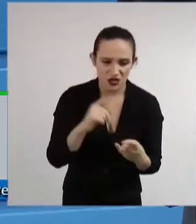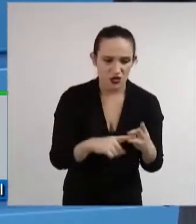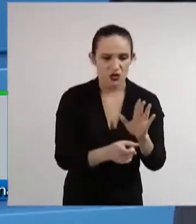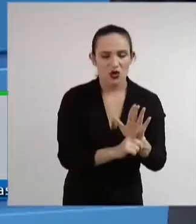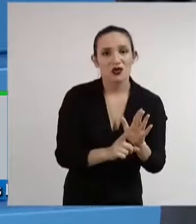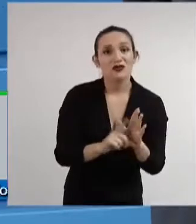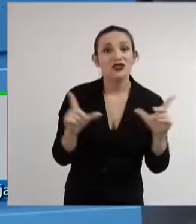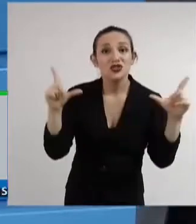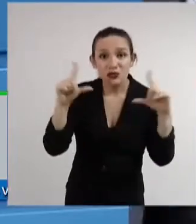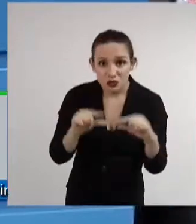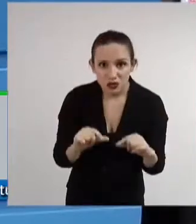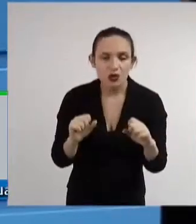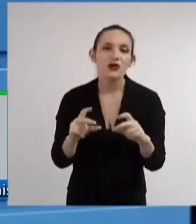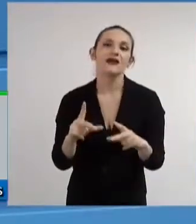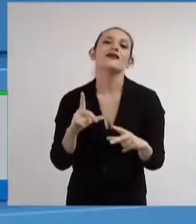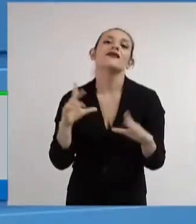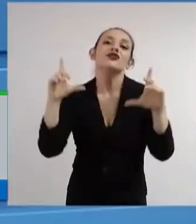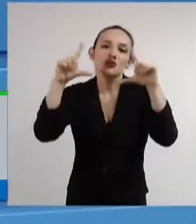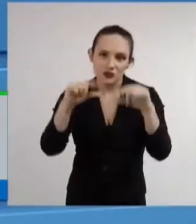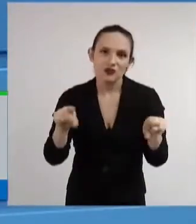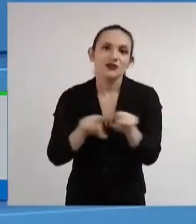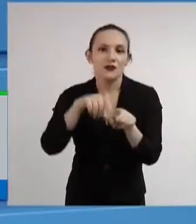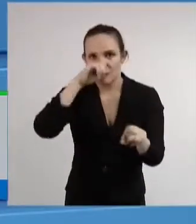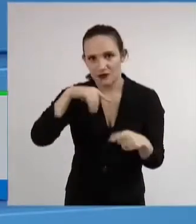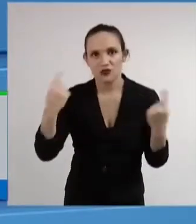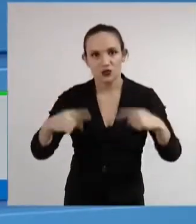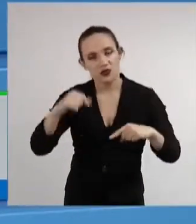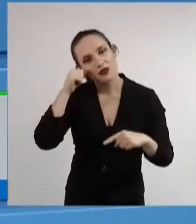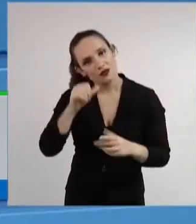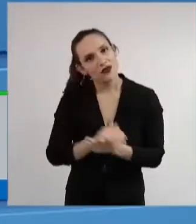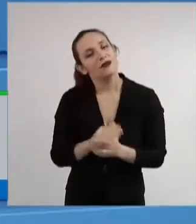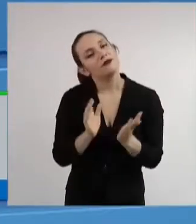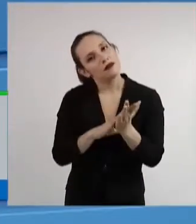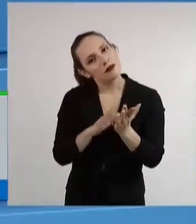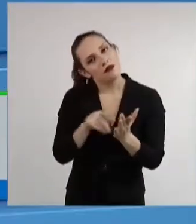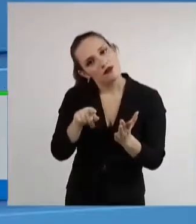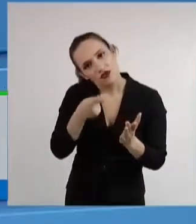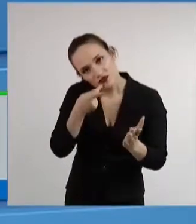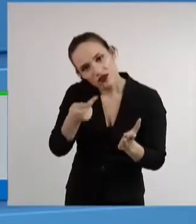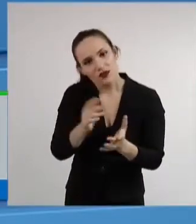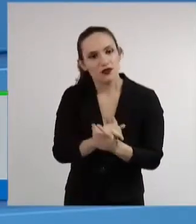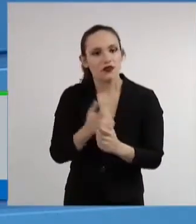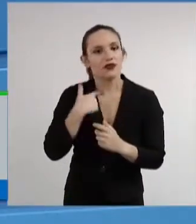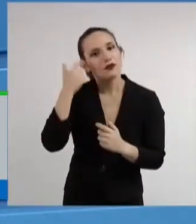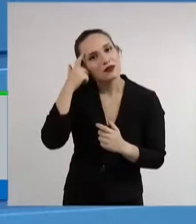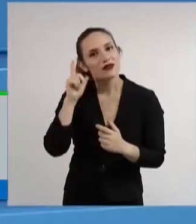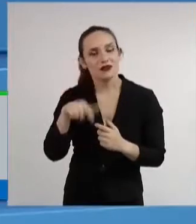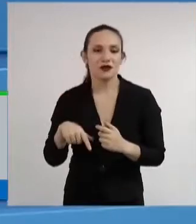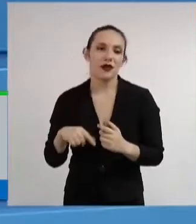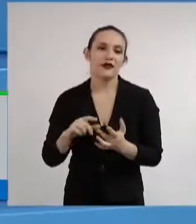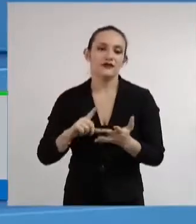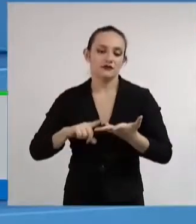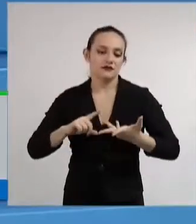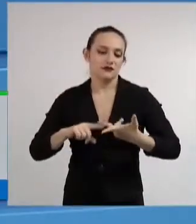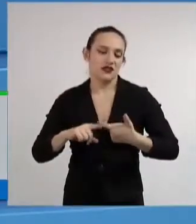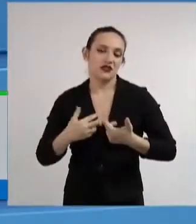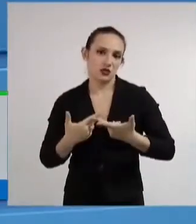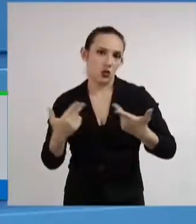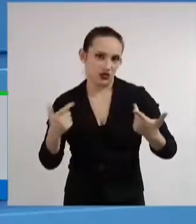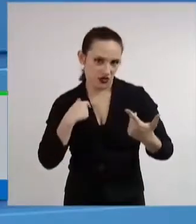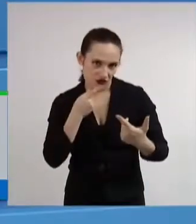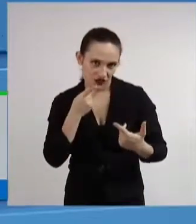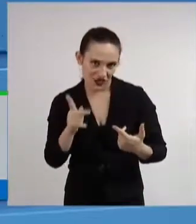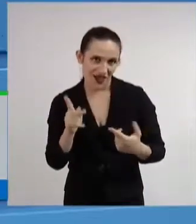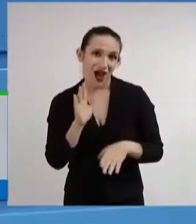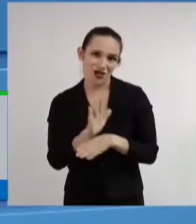menos homicídio, com menos problemas de violência com a mulher. Parabéns pelo pronunciamento, e eu acho que essas causas auxiliam muito o que